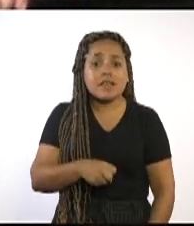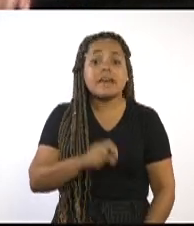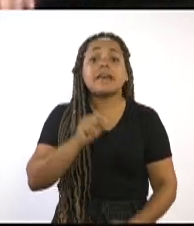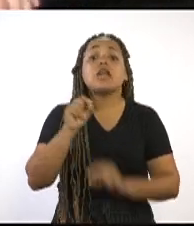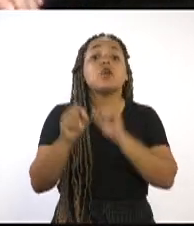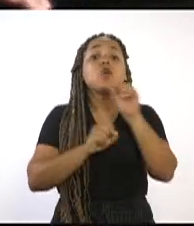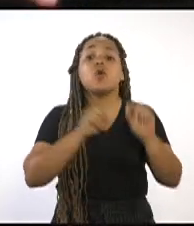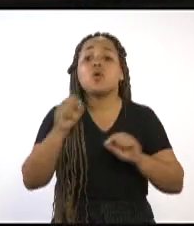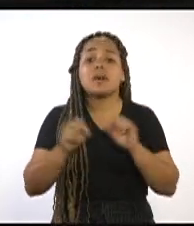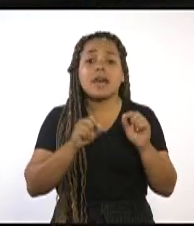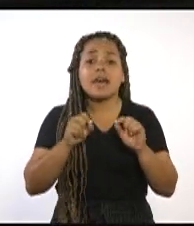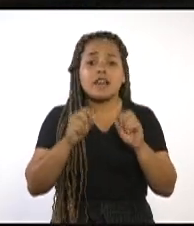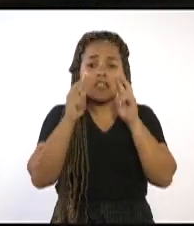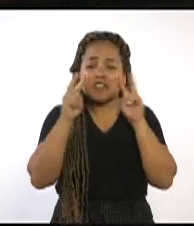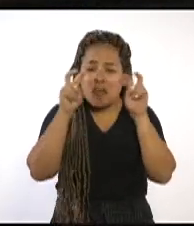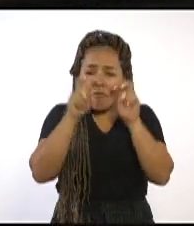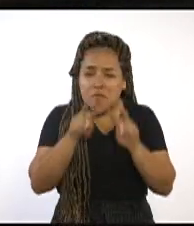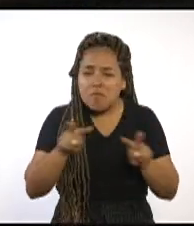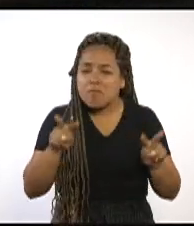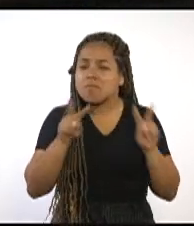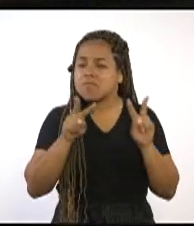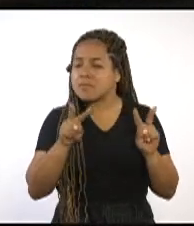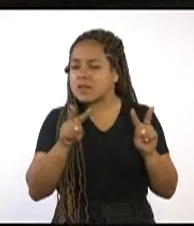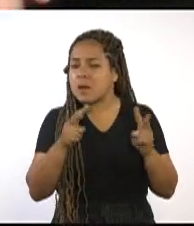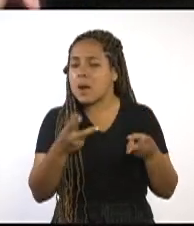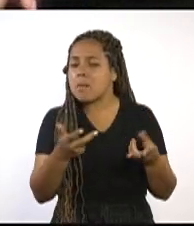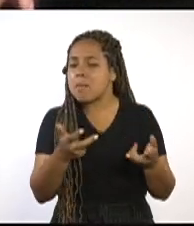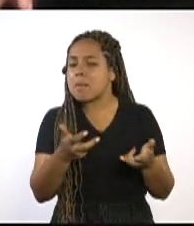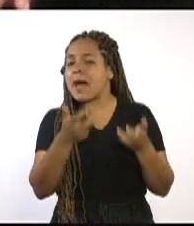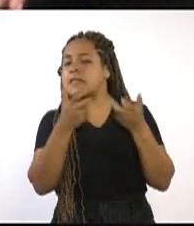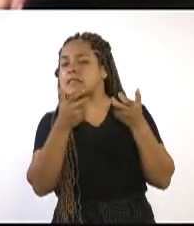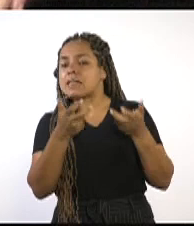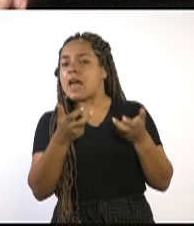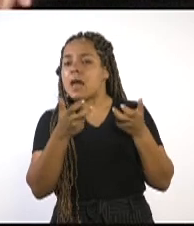E o que a gente verifica diante disso tudo?